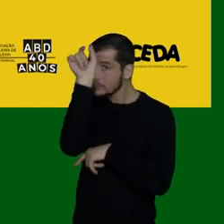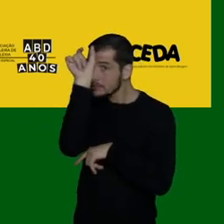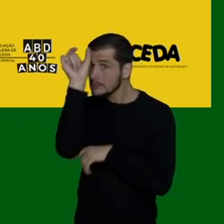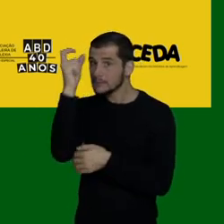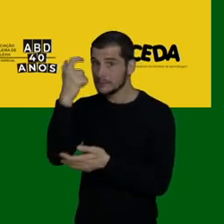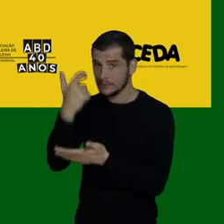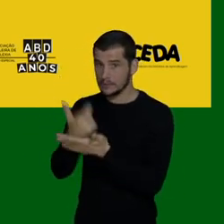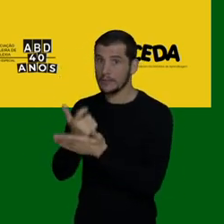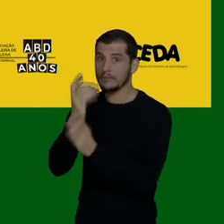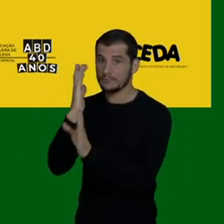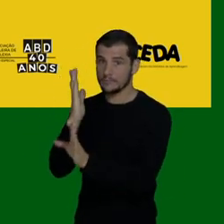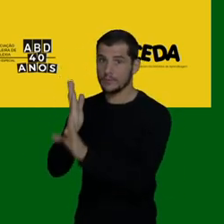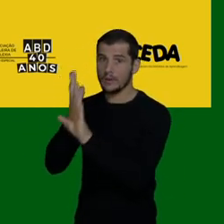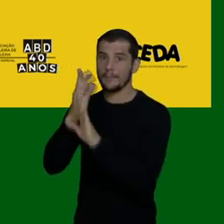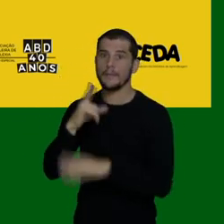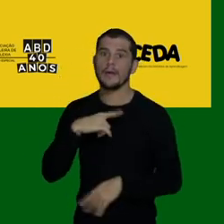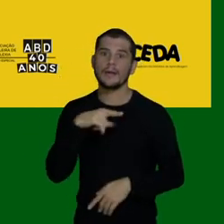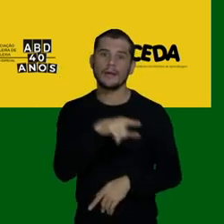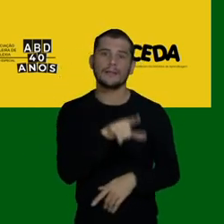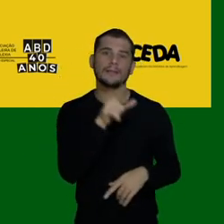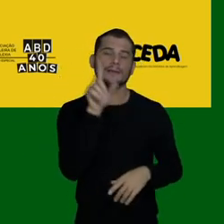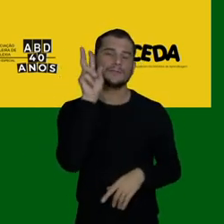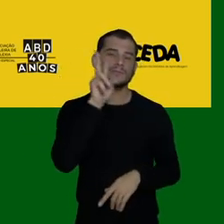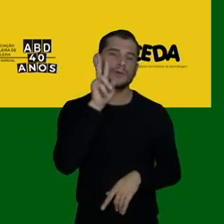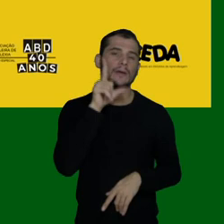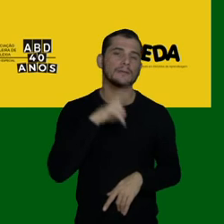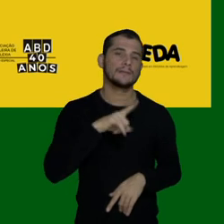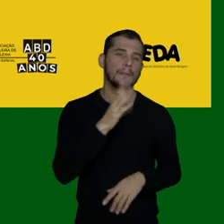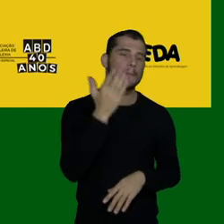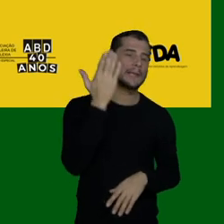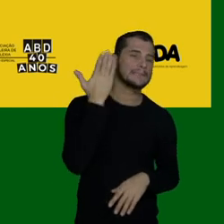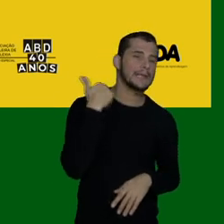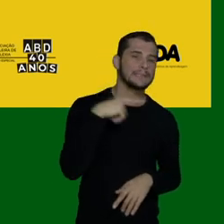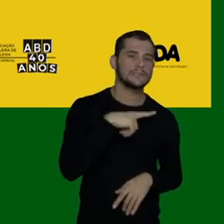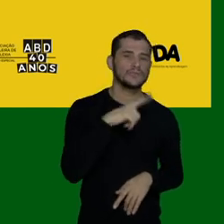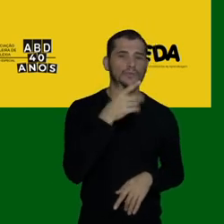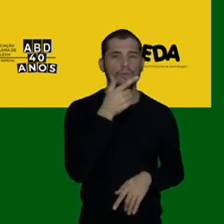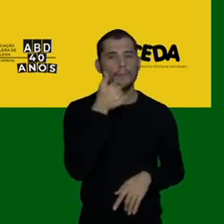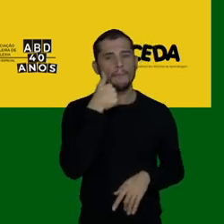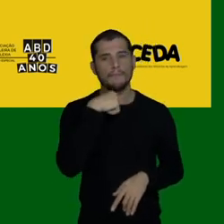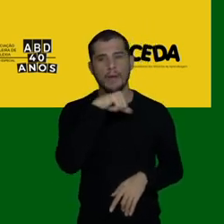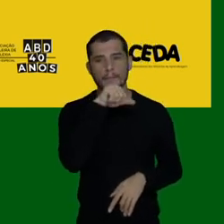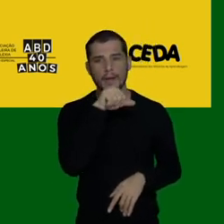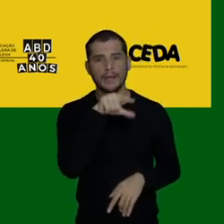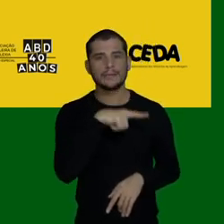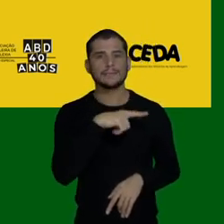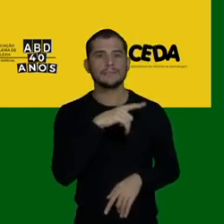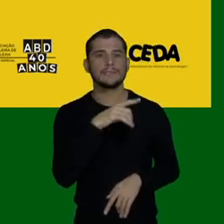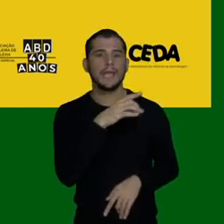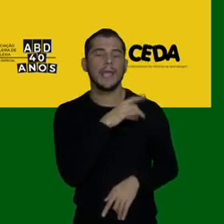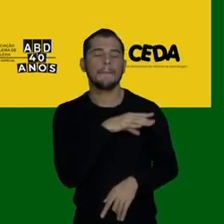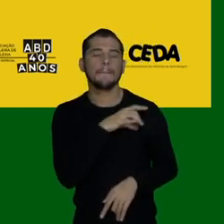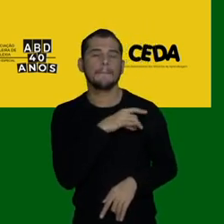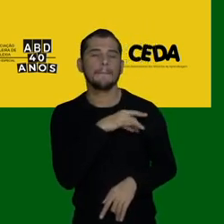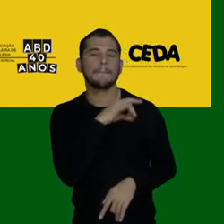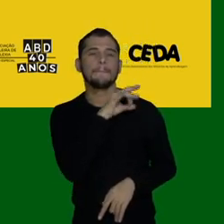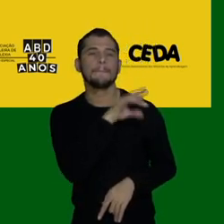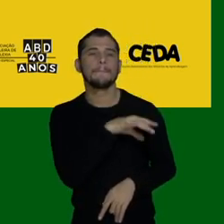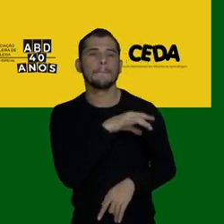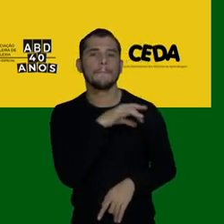tinha medo de largatixa No resto era uma Valente eh ficava sozinha